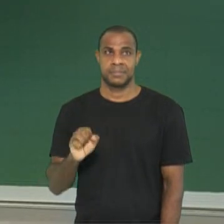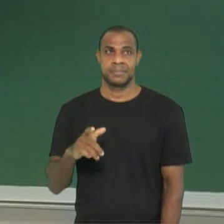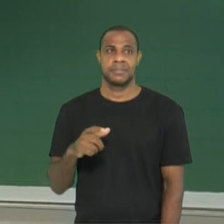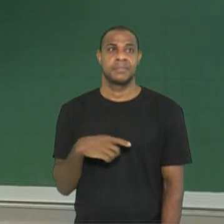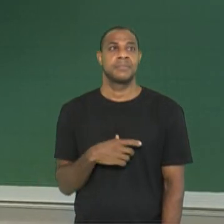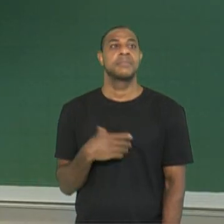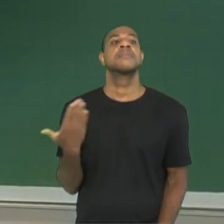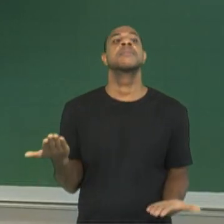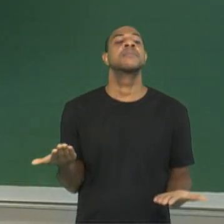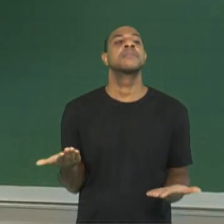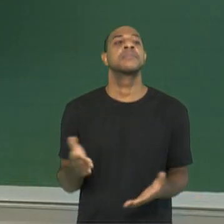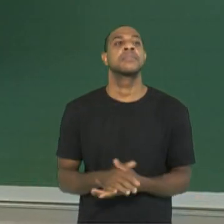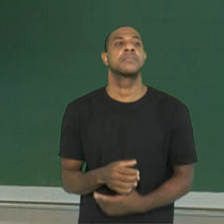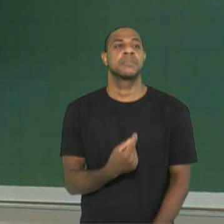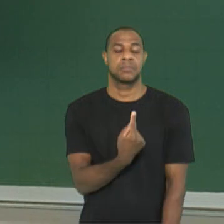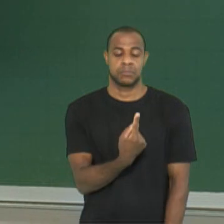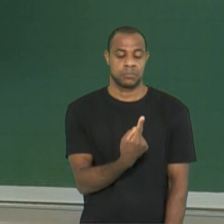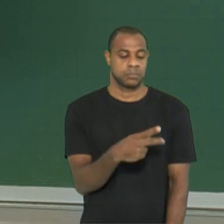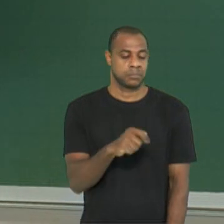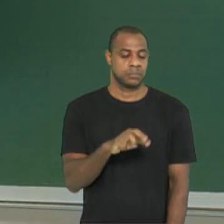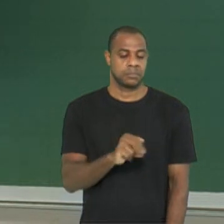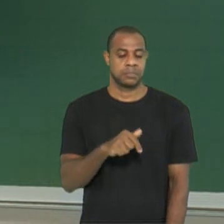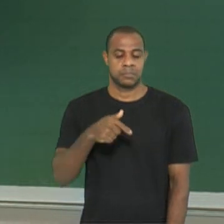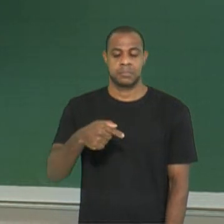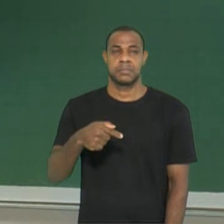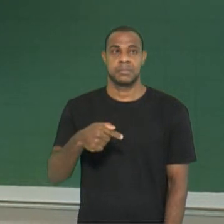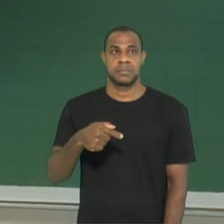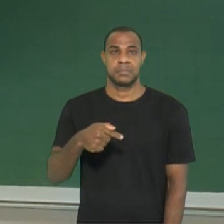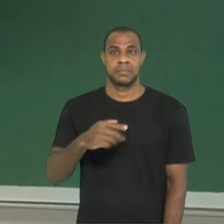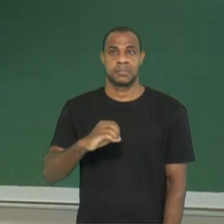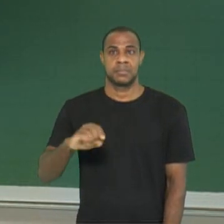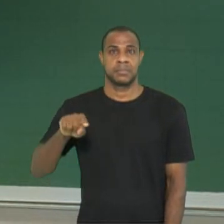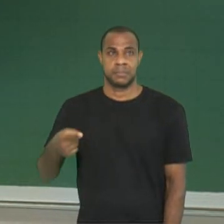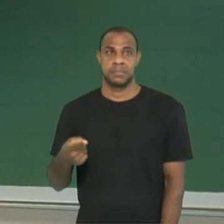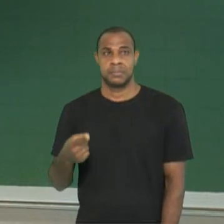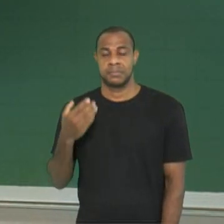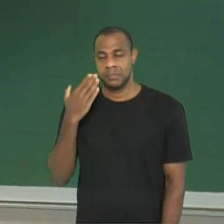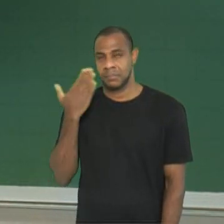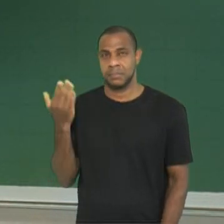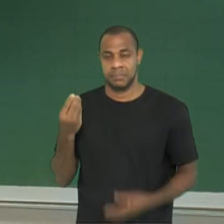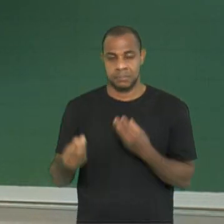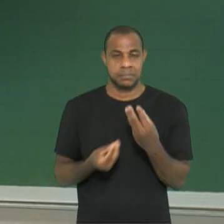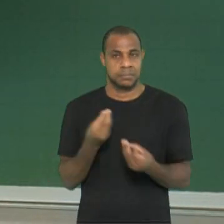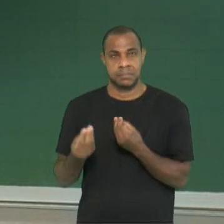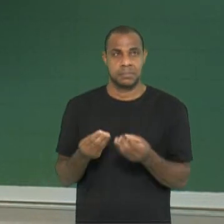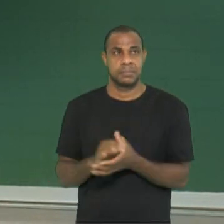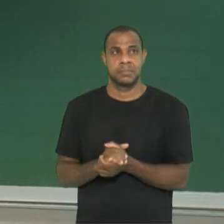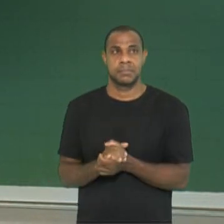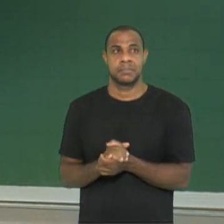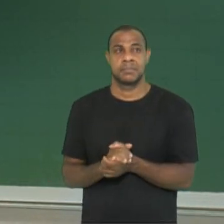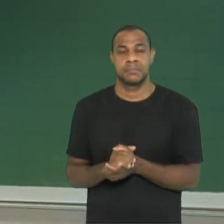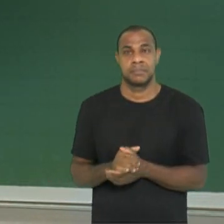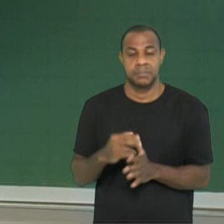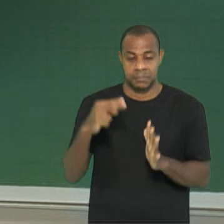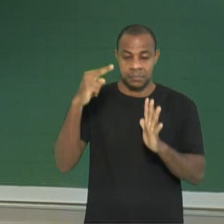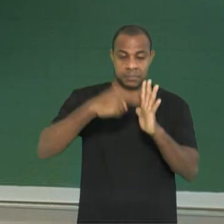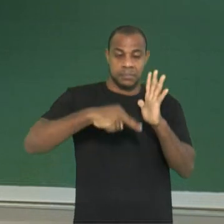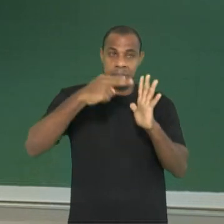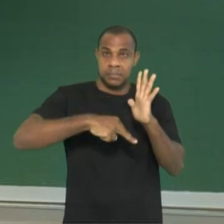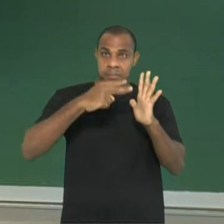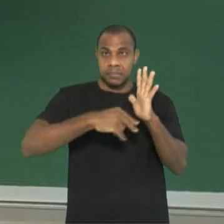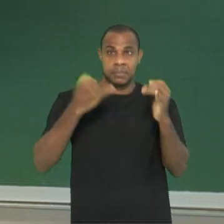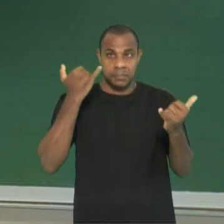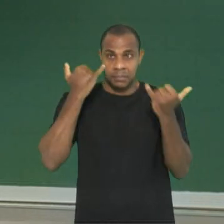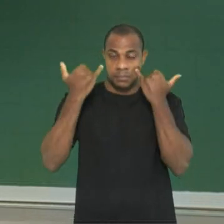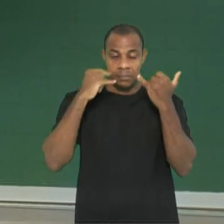que nós vimos? 1 para 7 milhões. Então, o que você tem que fazer? Você tem que, ao ler o problema, ao